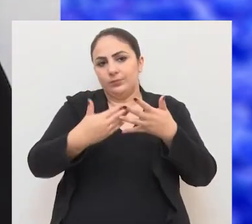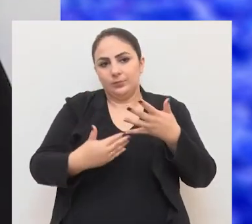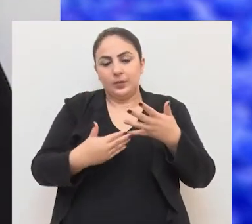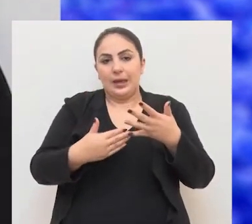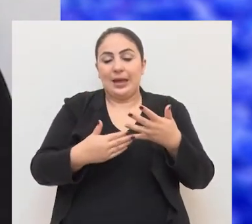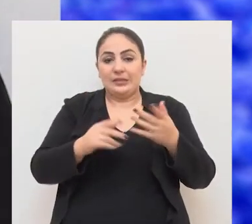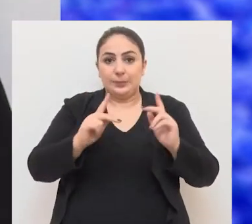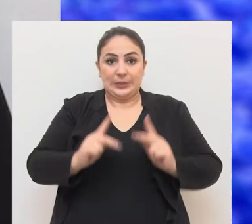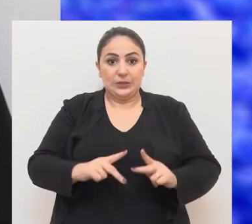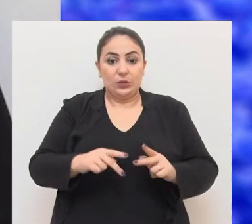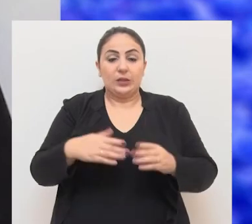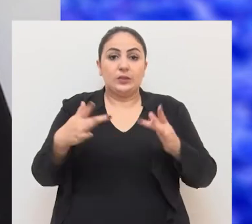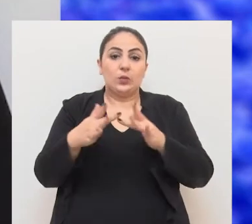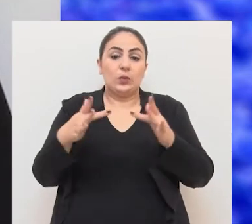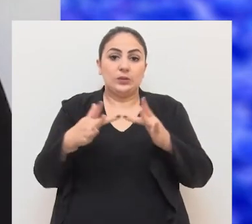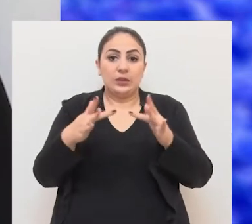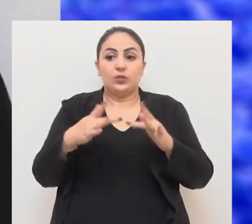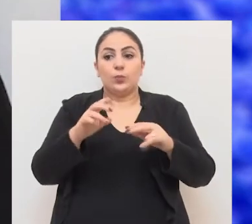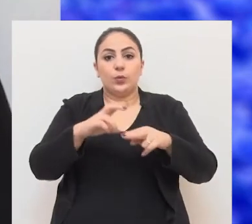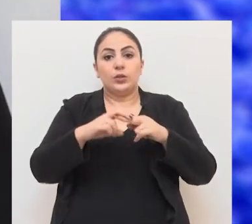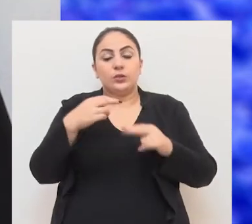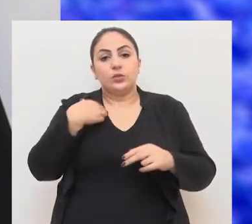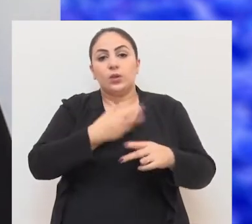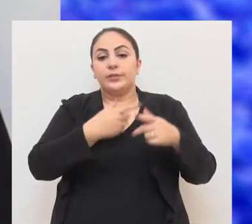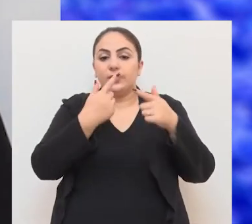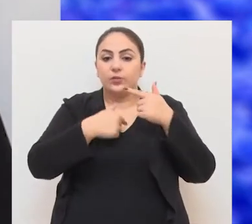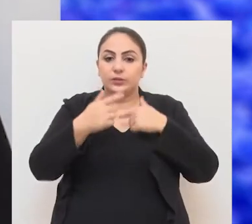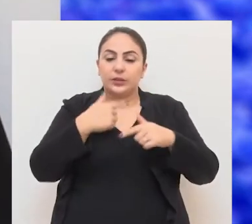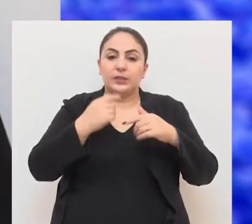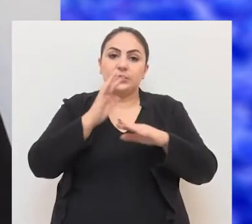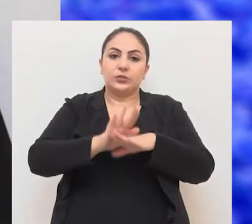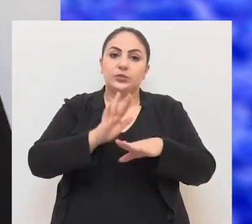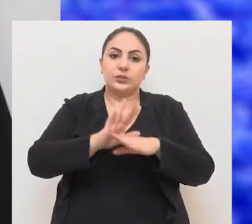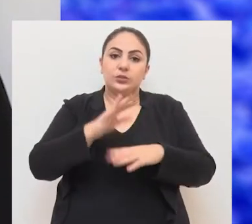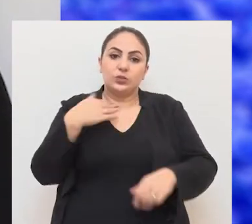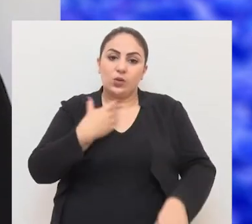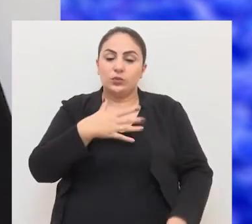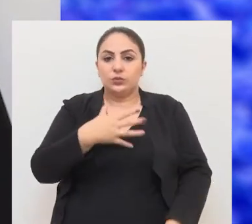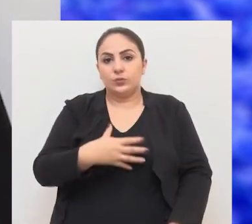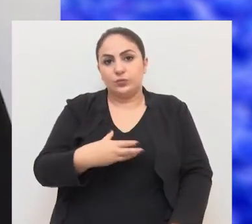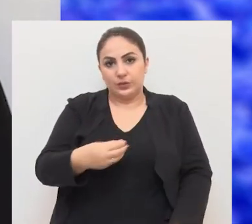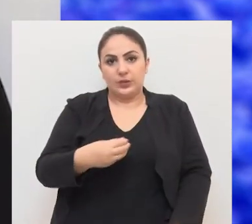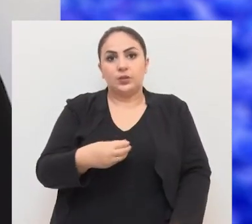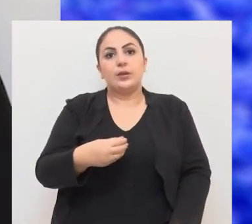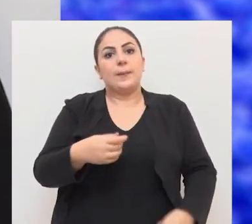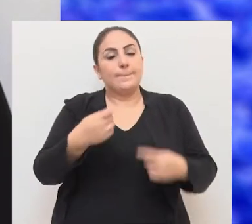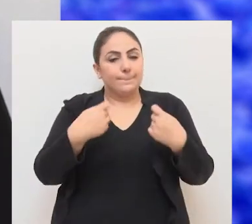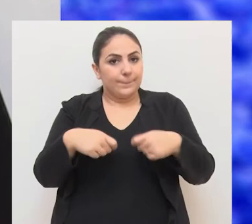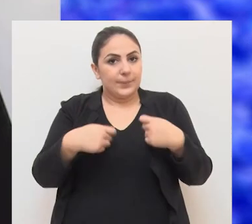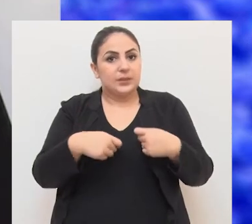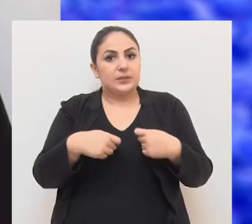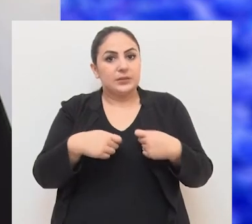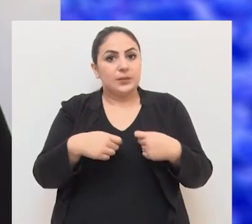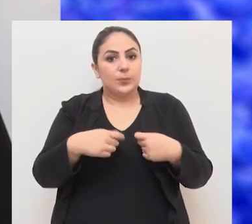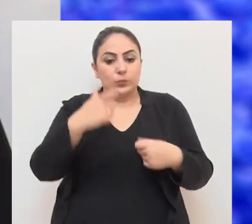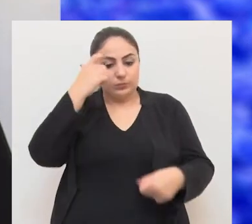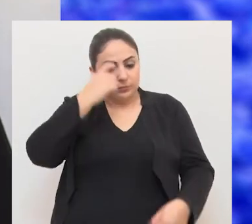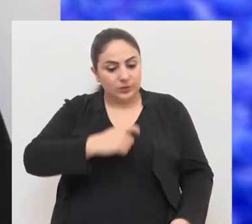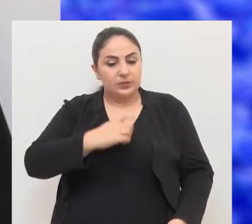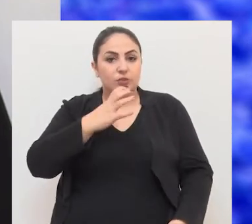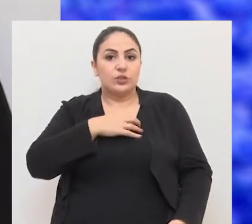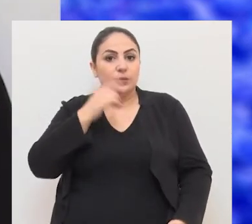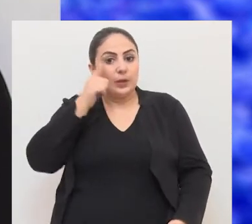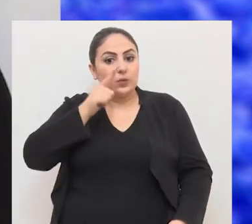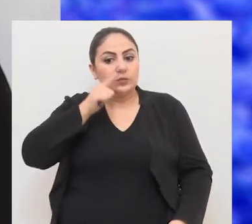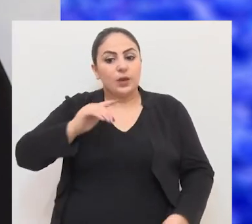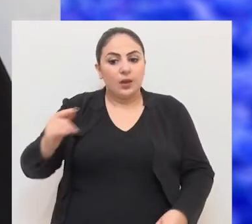enfim, as pessoas com quem eles vão conviver. Então, nós somos a vontade auxiliar dos nossos filhos e precisamos ser isso para que